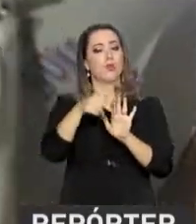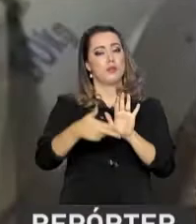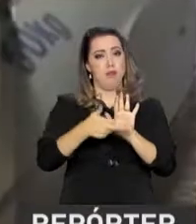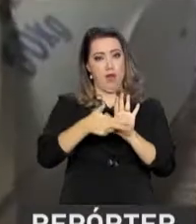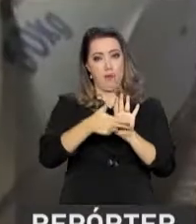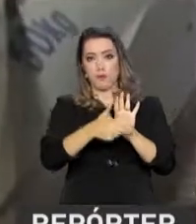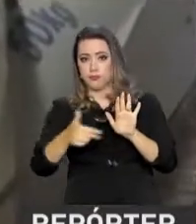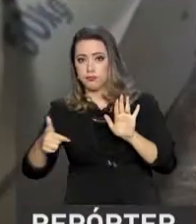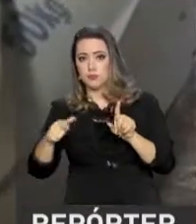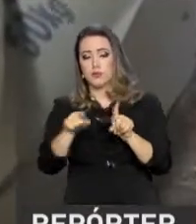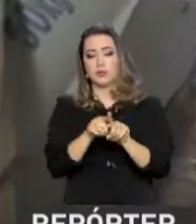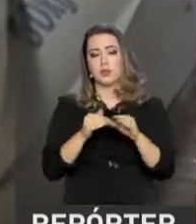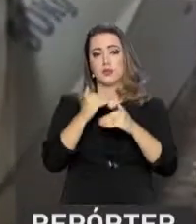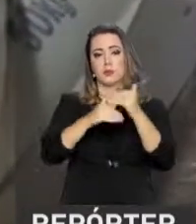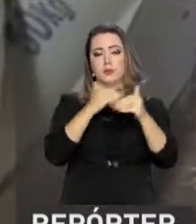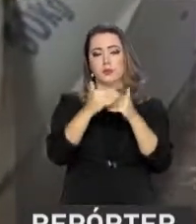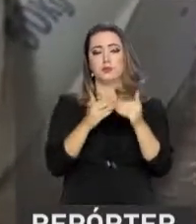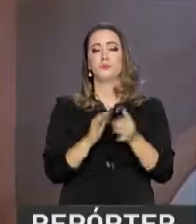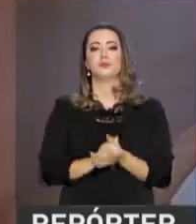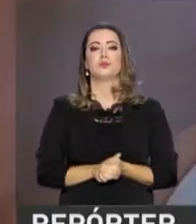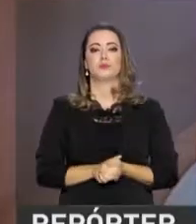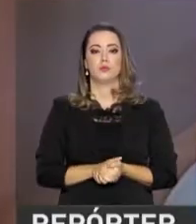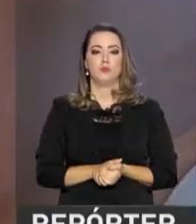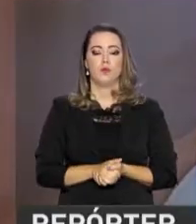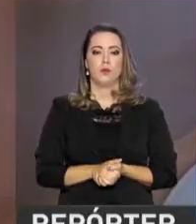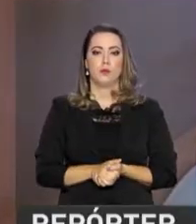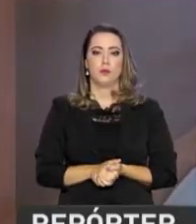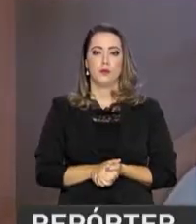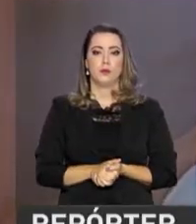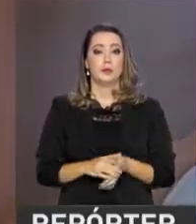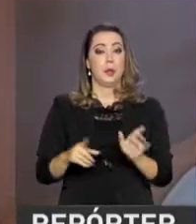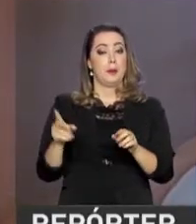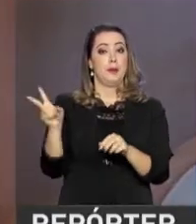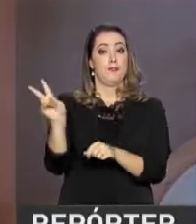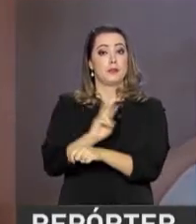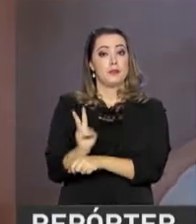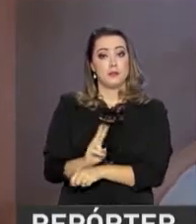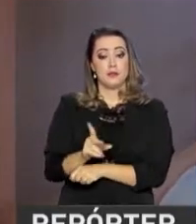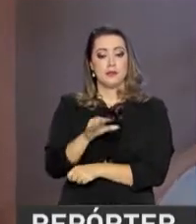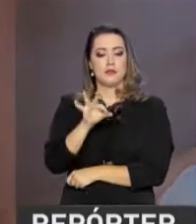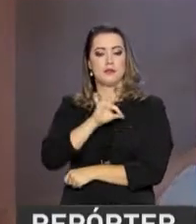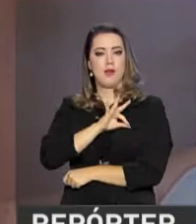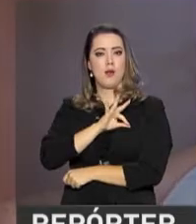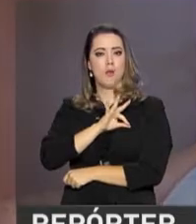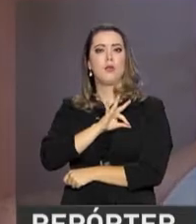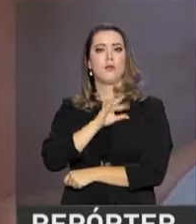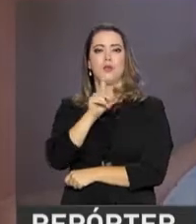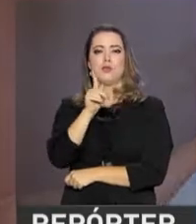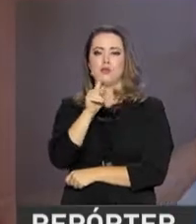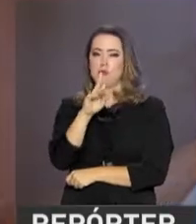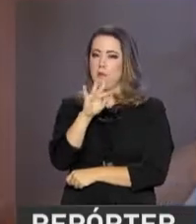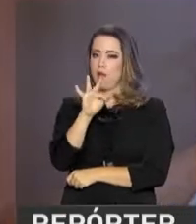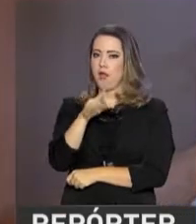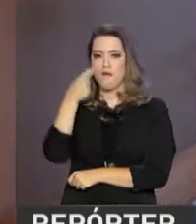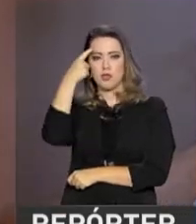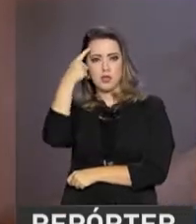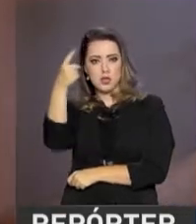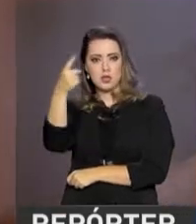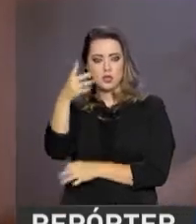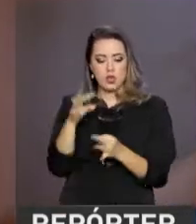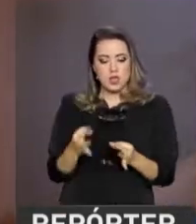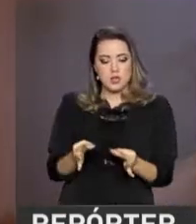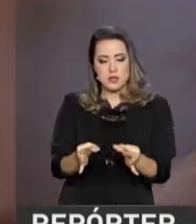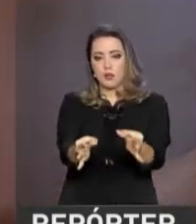em relação a 2010 16 a fiscalização da prf usando tecnologia inteligência policial sendo mais